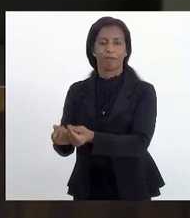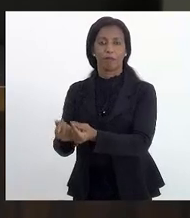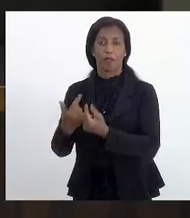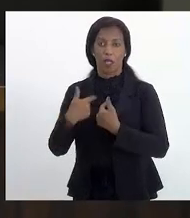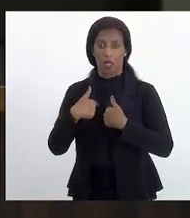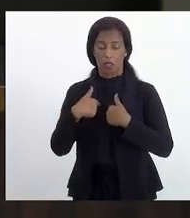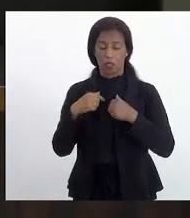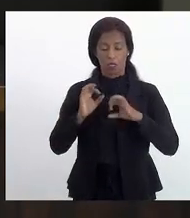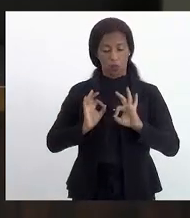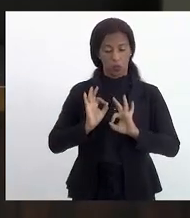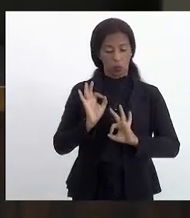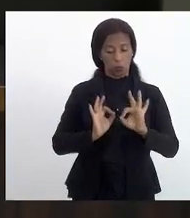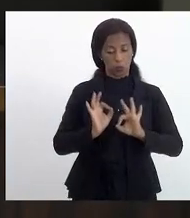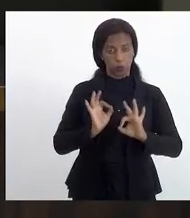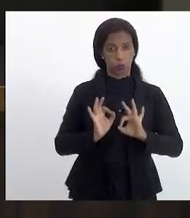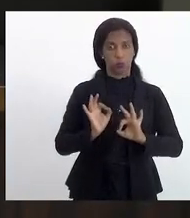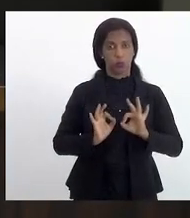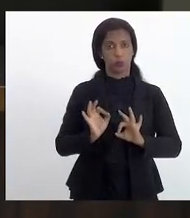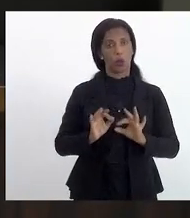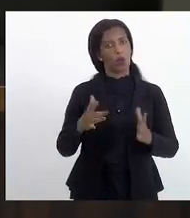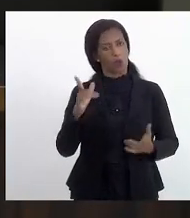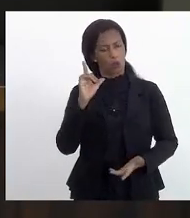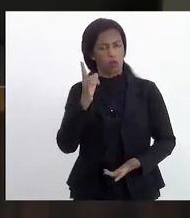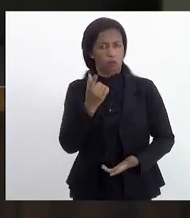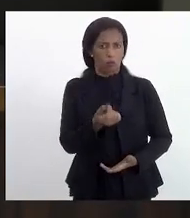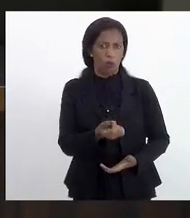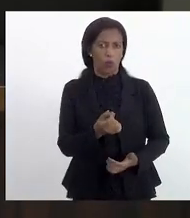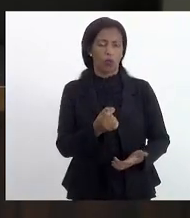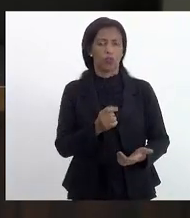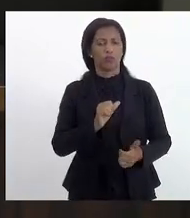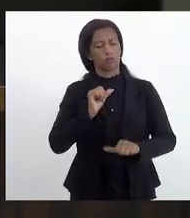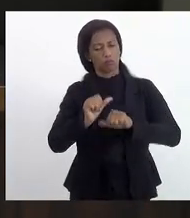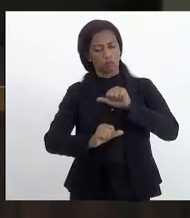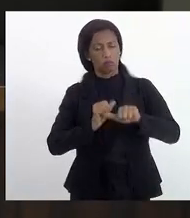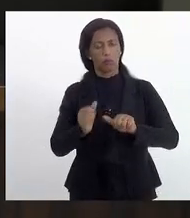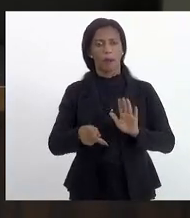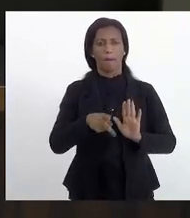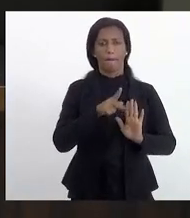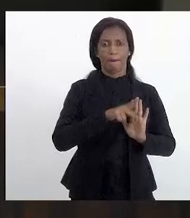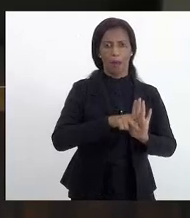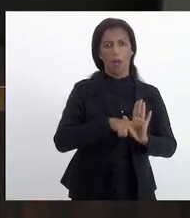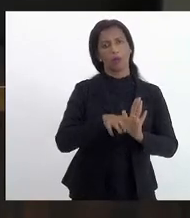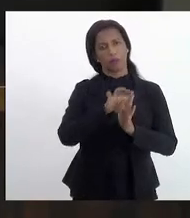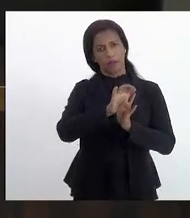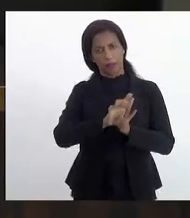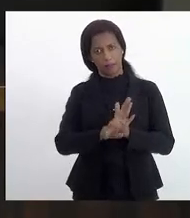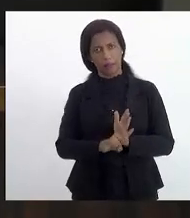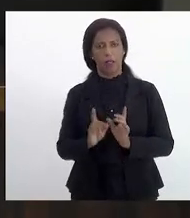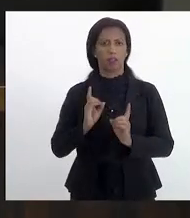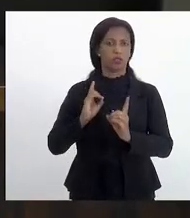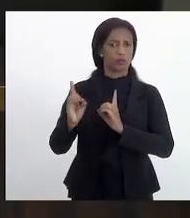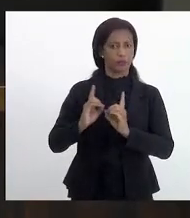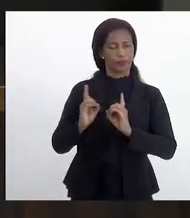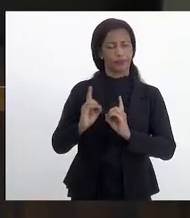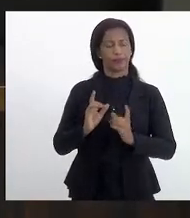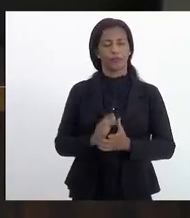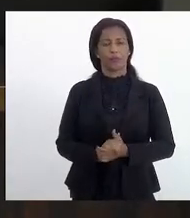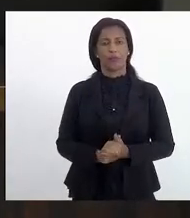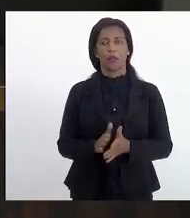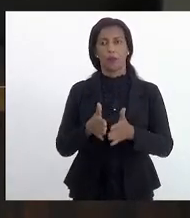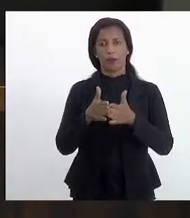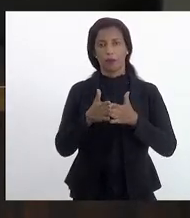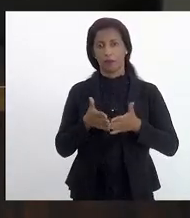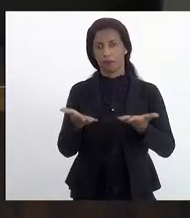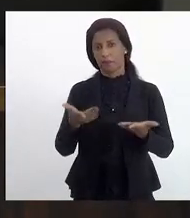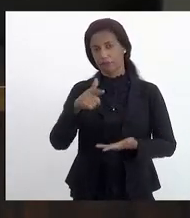fazendo adequação no projeto. Logicamente, vai vir a pauta, vai receber emendas e a gente vai discutir as emendas. Por favor,